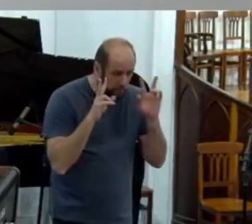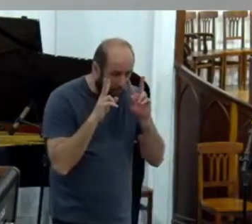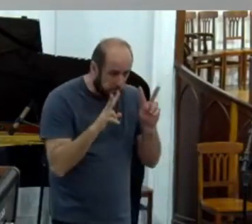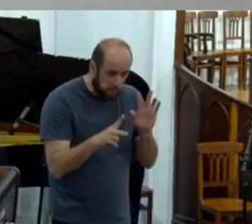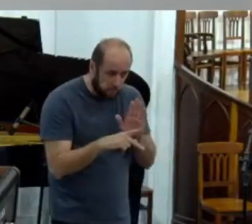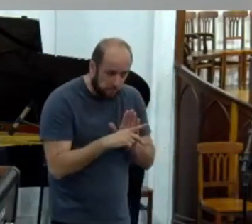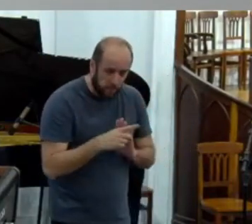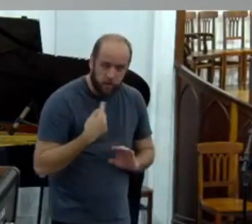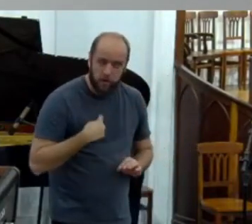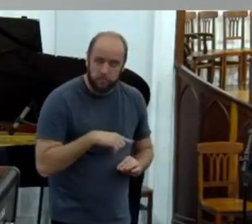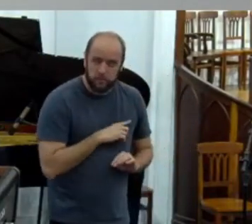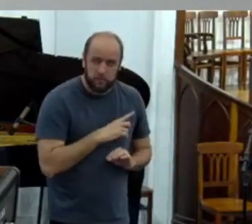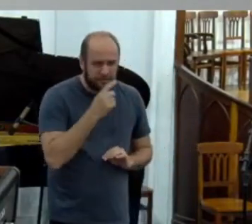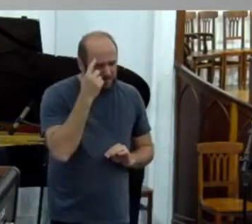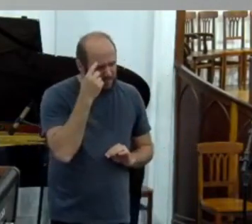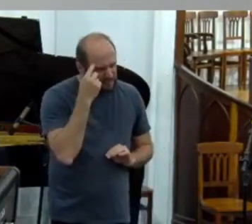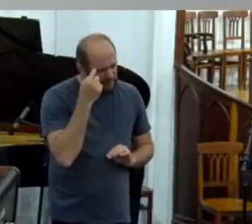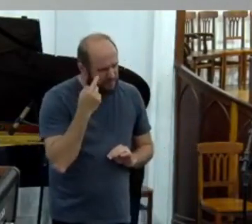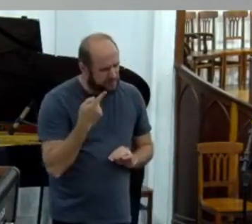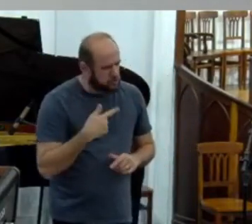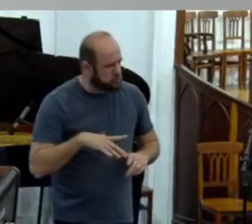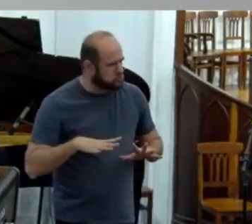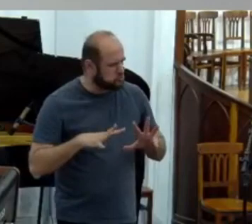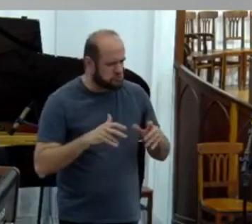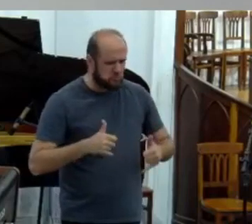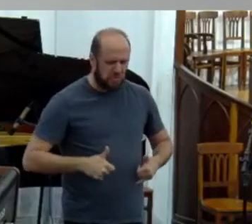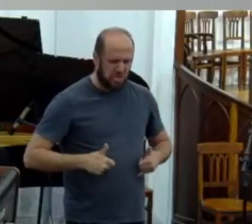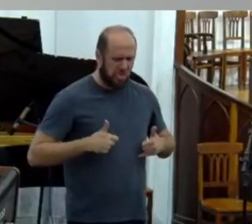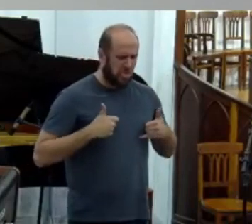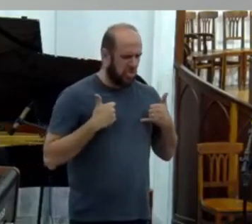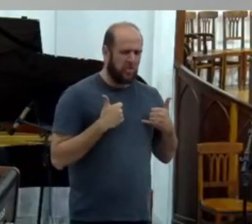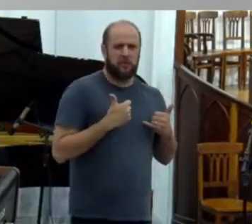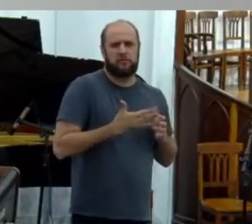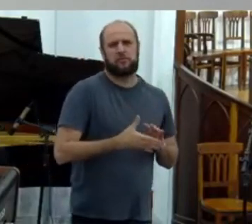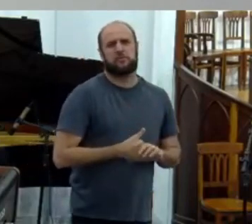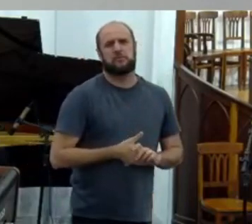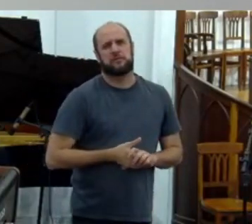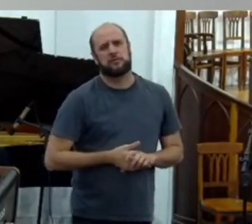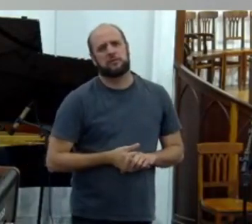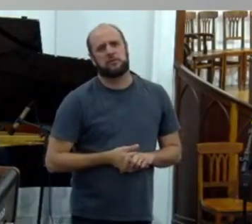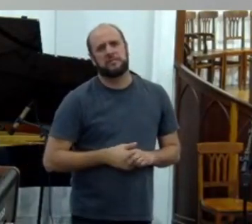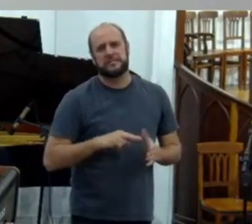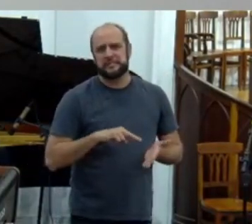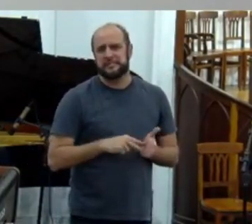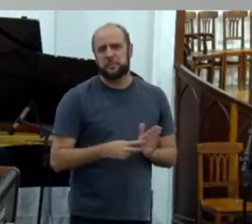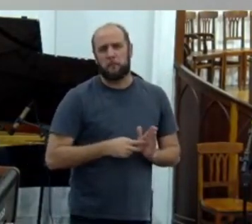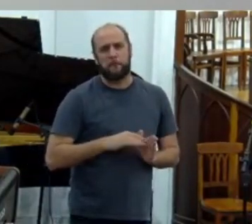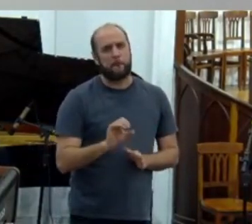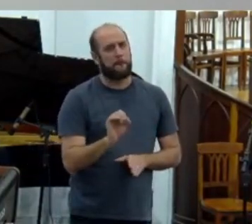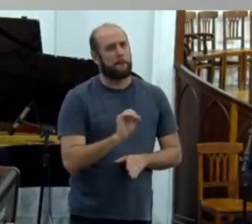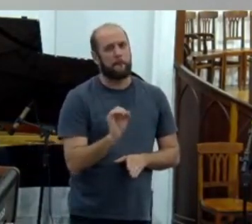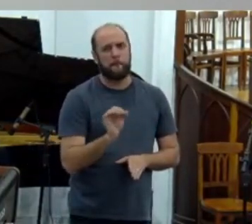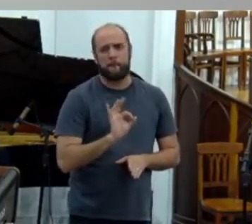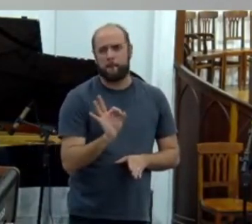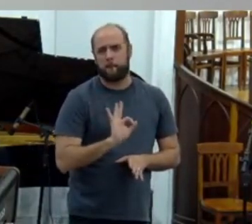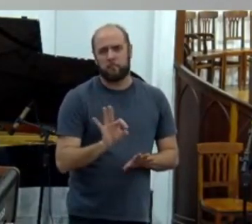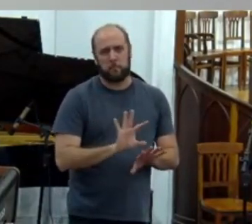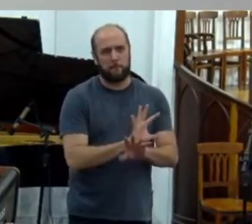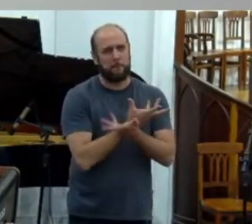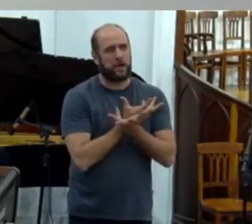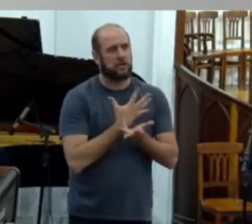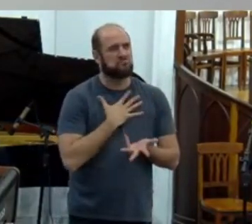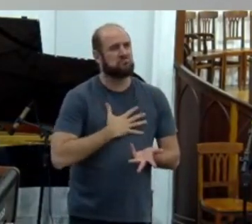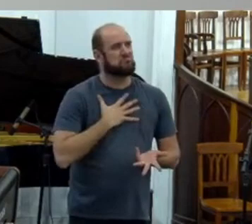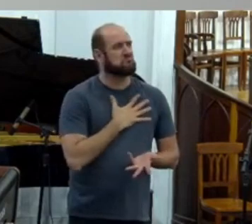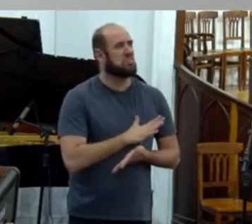chegar à conclusão de que é tudo vaidade correr atrás do vento, não tem significado, não traz satisfação.